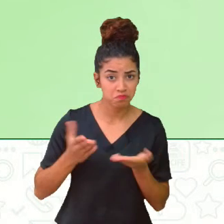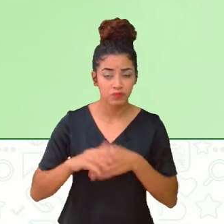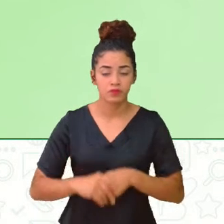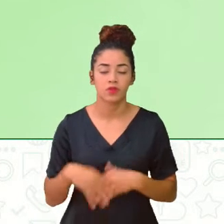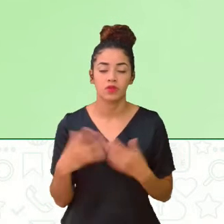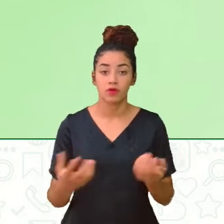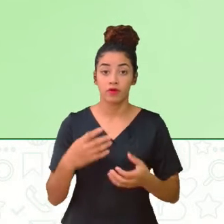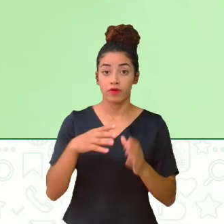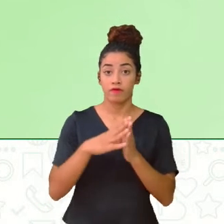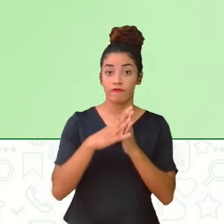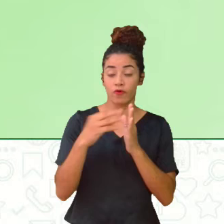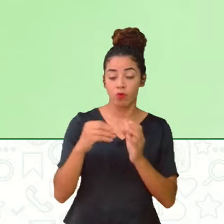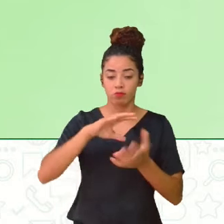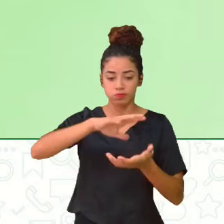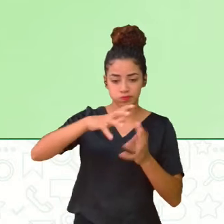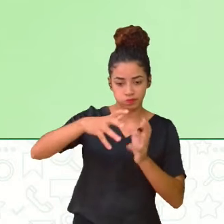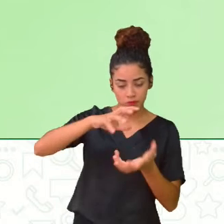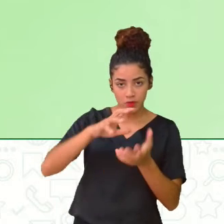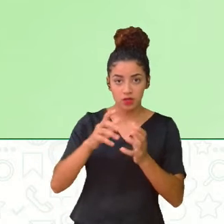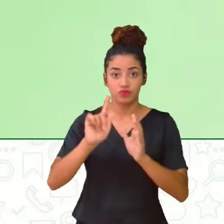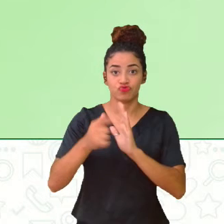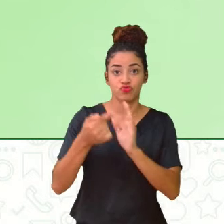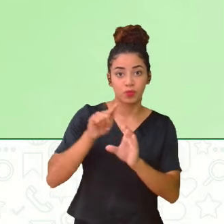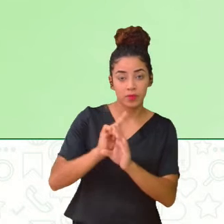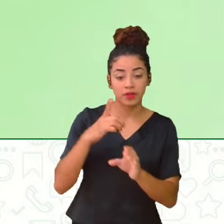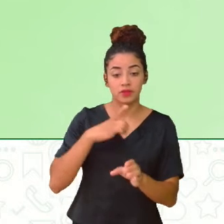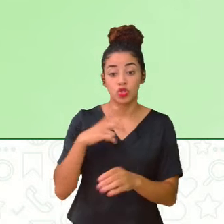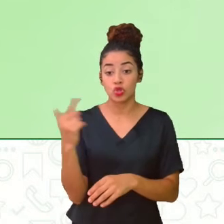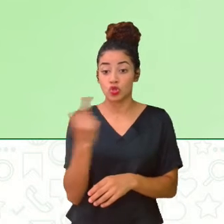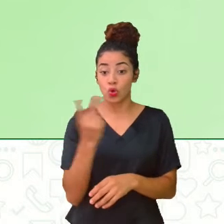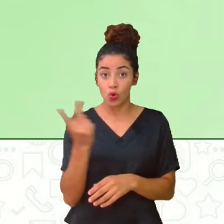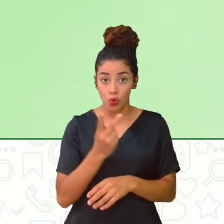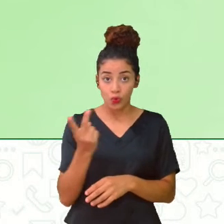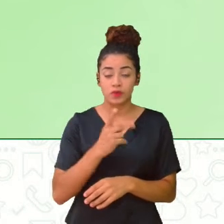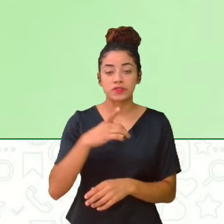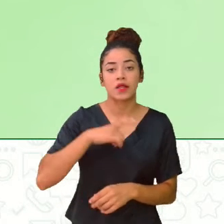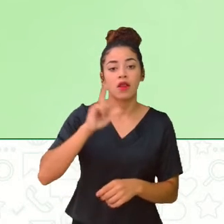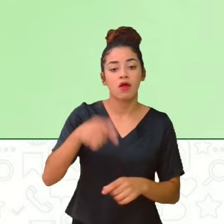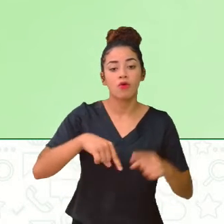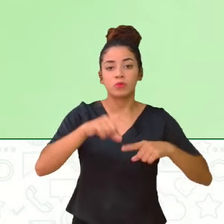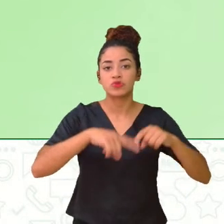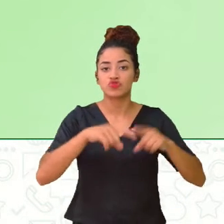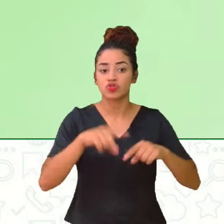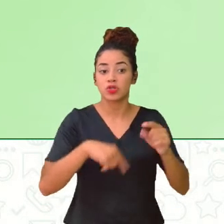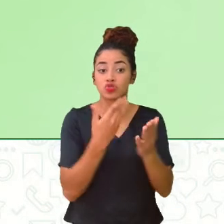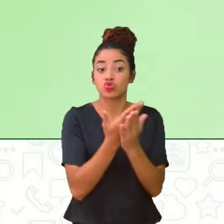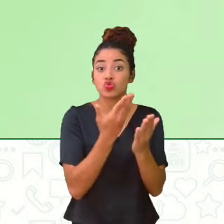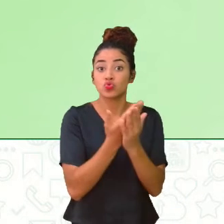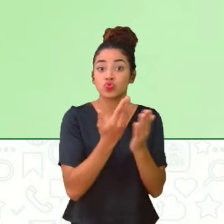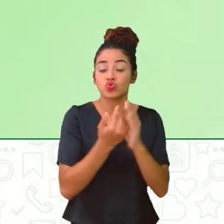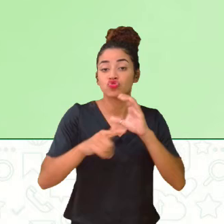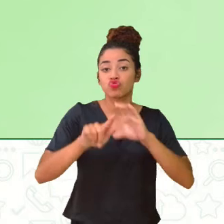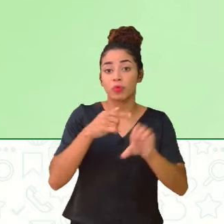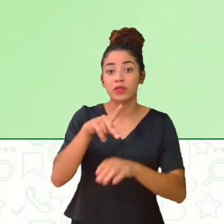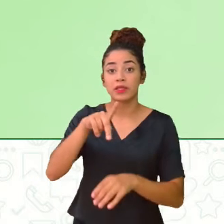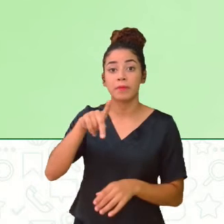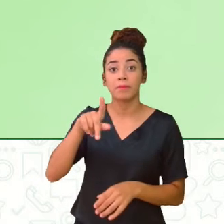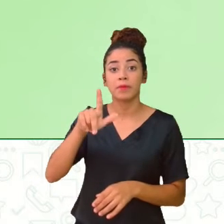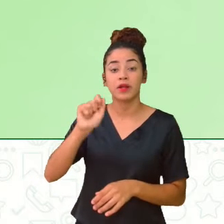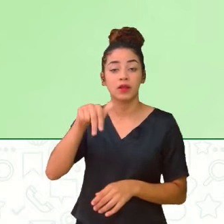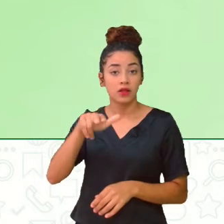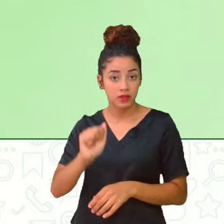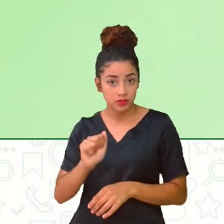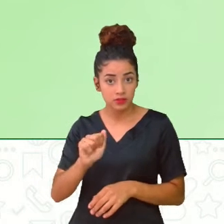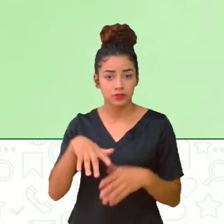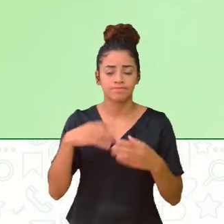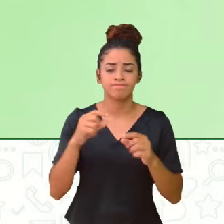formas geométricas possuem duas dimensões, elas são objetos de estudo da geometria plana. Ou seja,